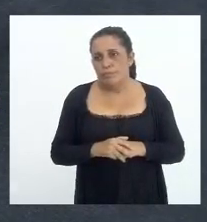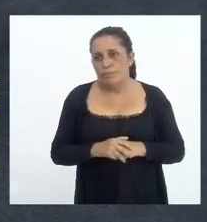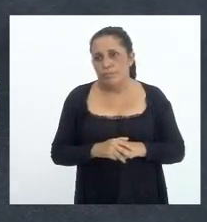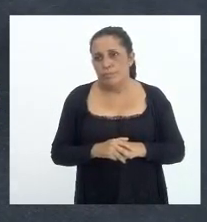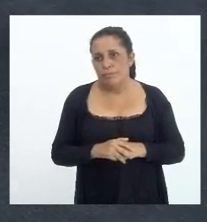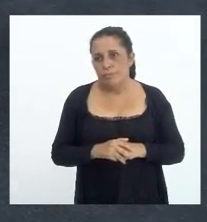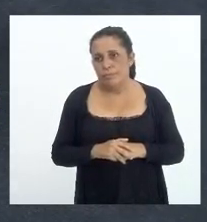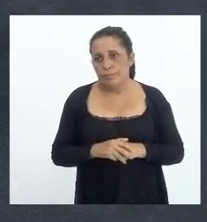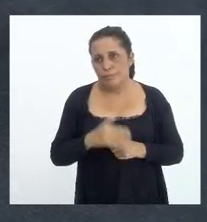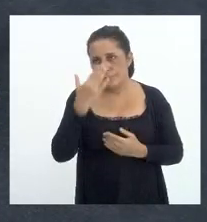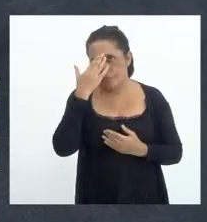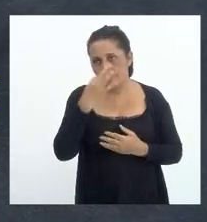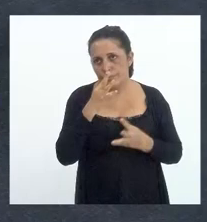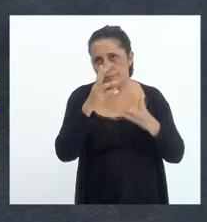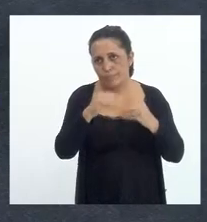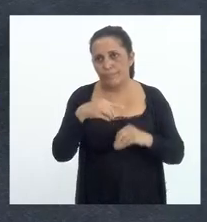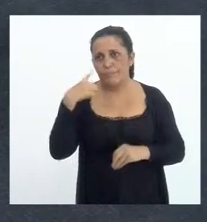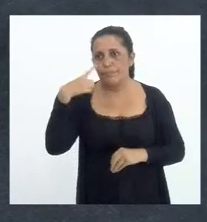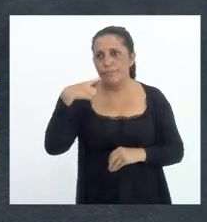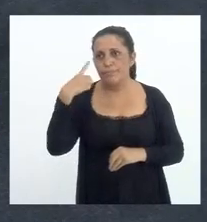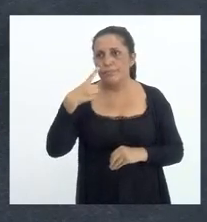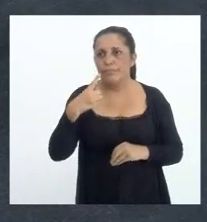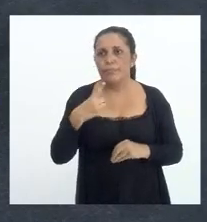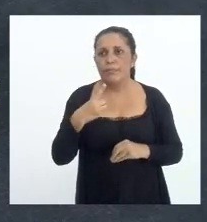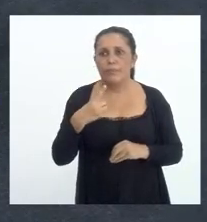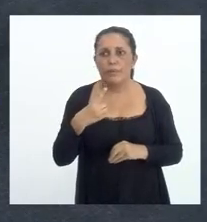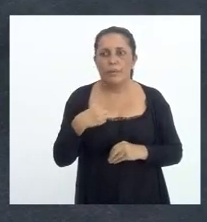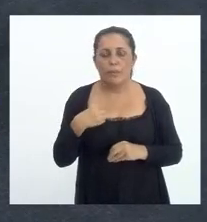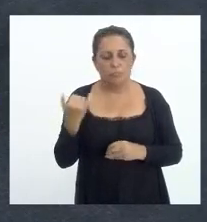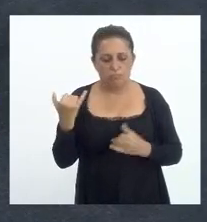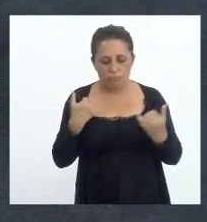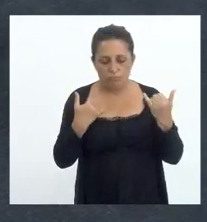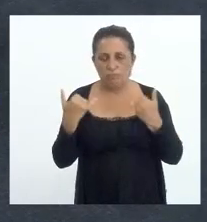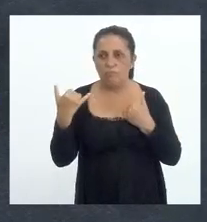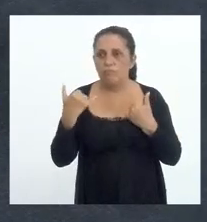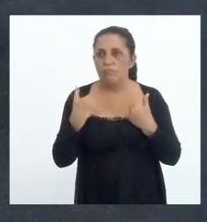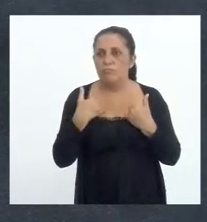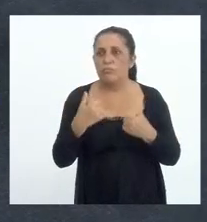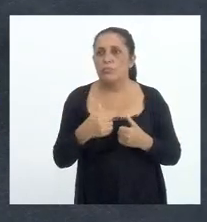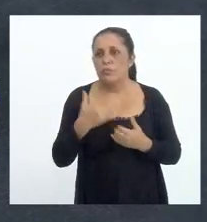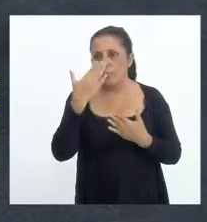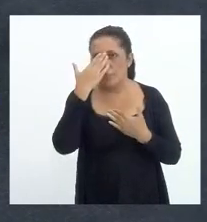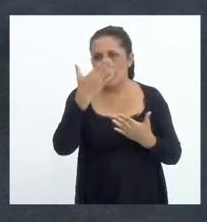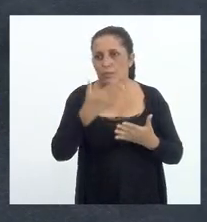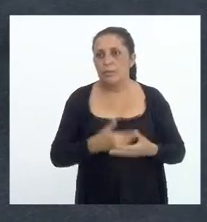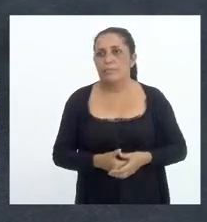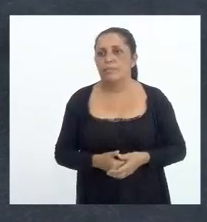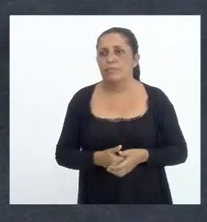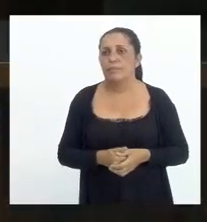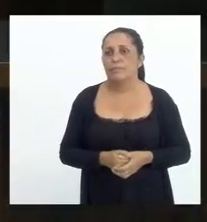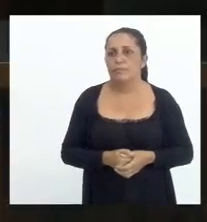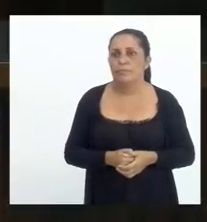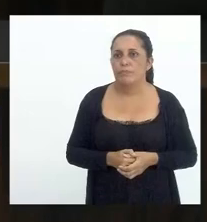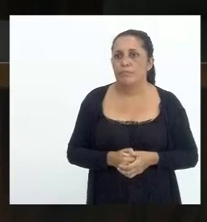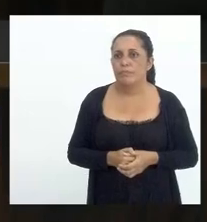Bom, agradeço a todos os deputados por terem me escutado e todos os demais presentes. Obrigado, boa tarde.